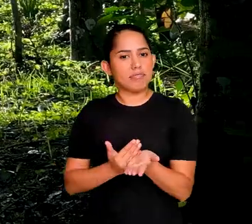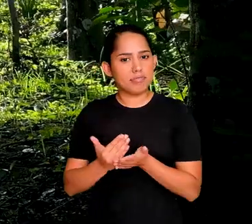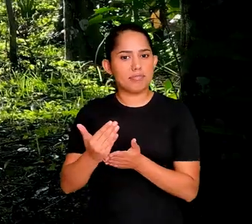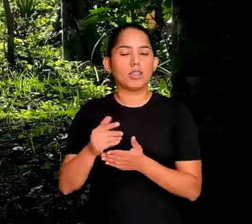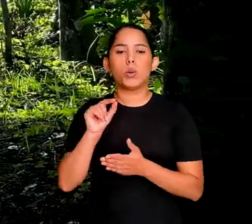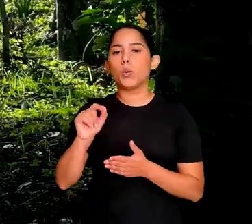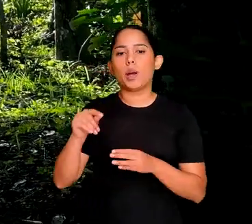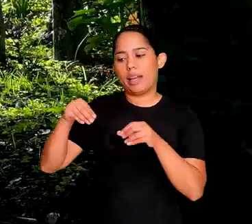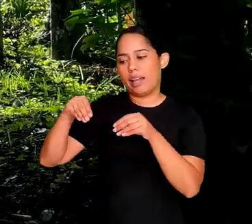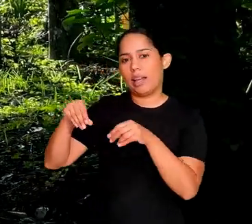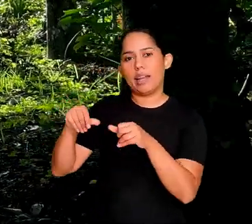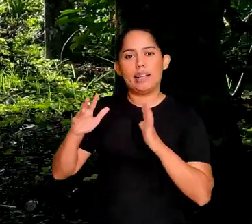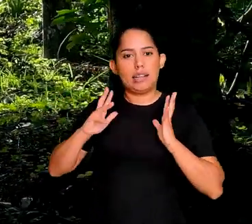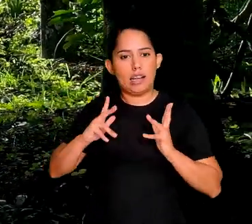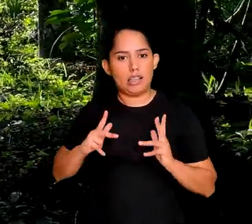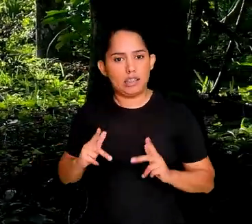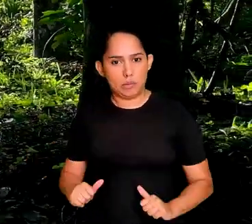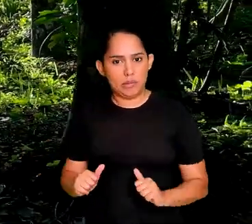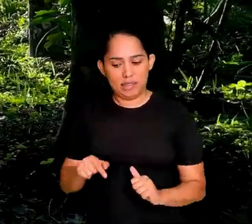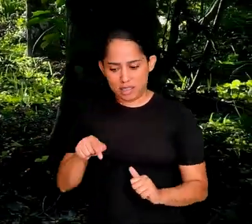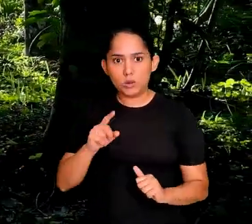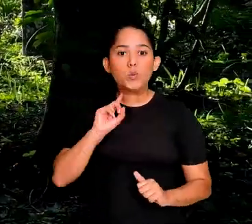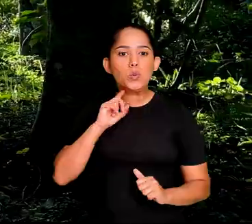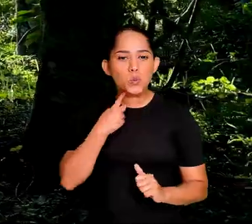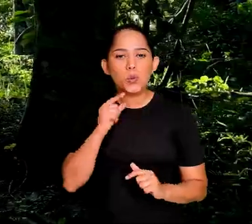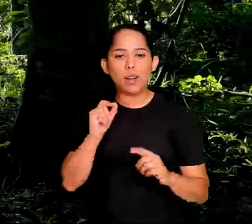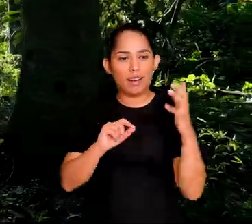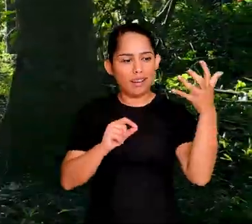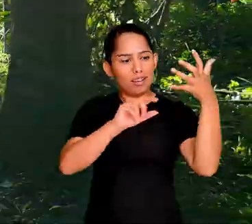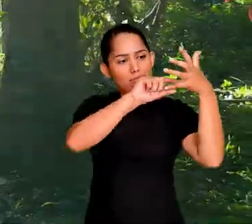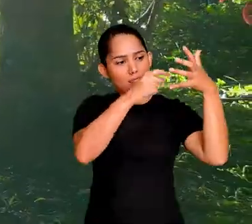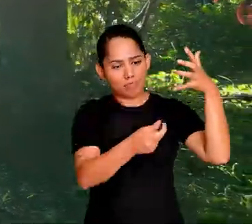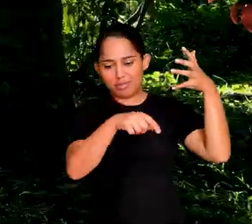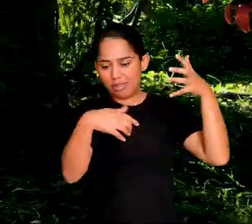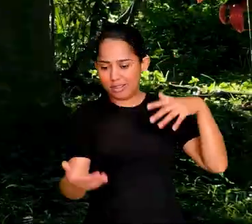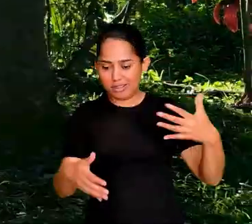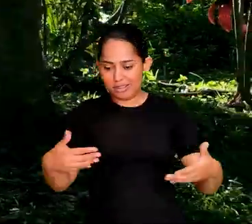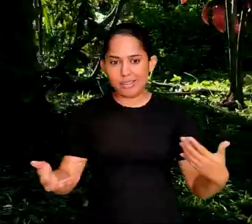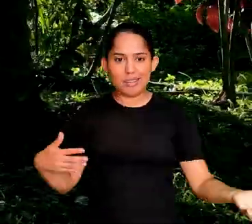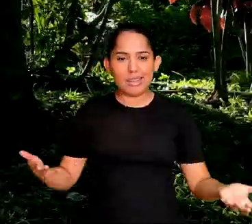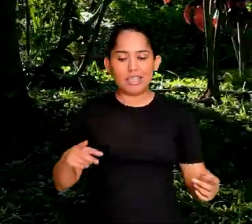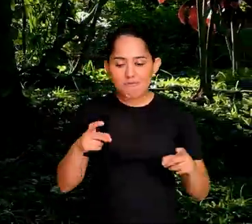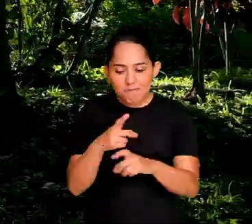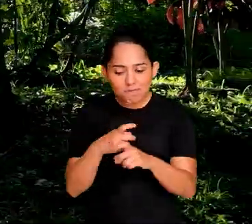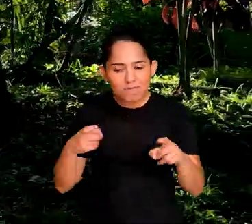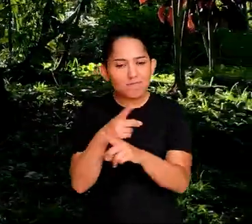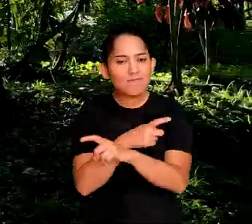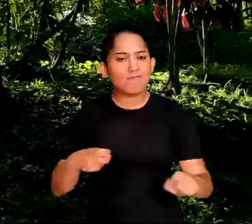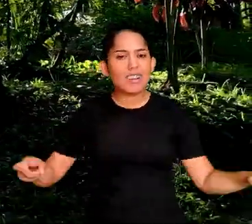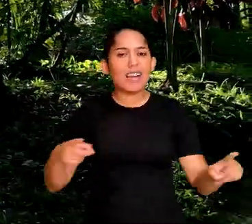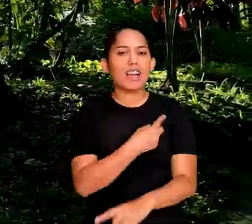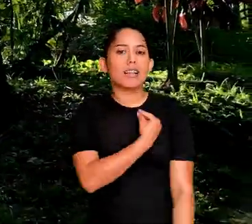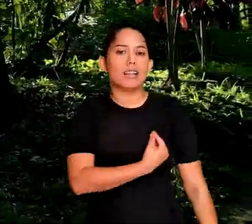plantas. Então, o trabalho daqui desde o início foi pegar essa terra limpa e sujar ela. E hoje a gente